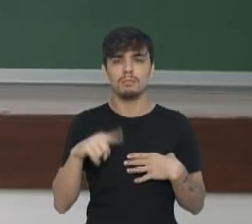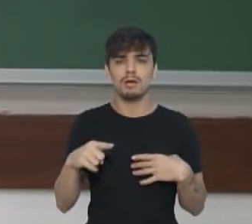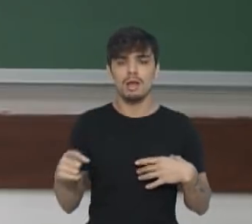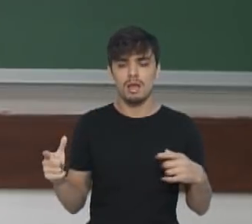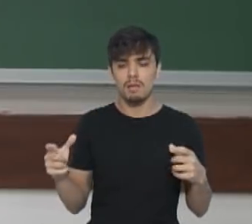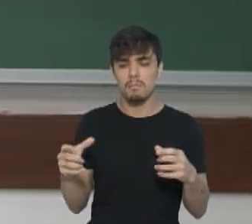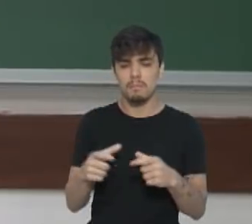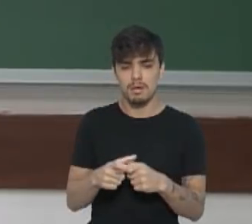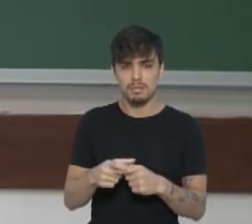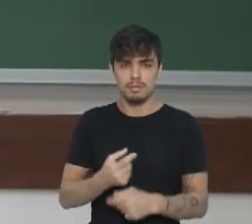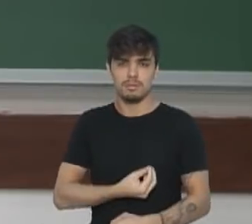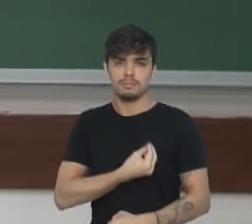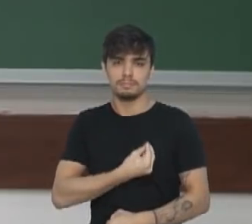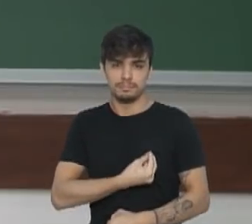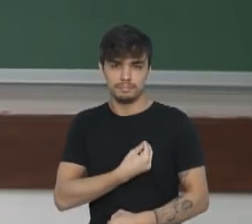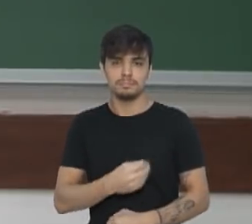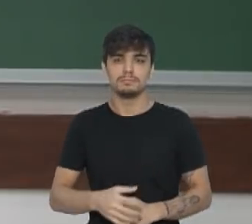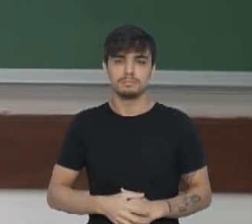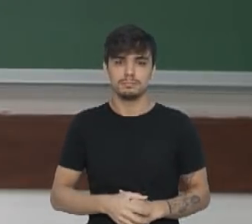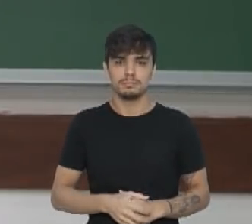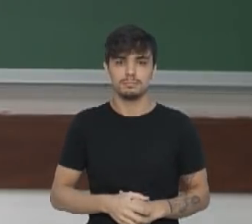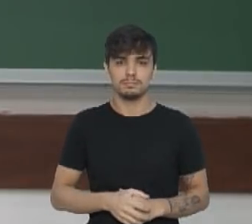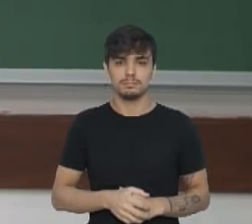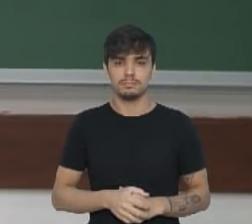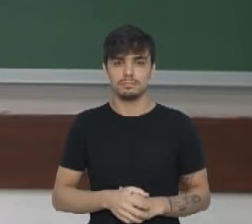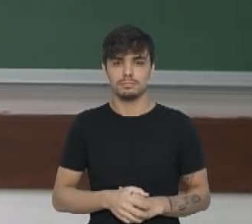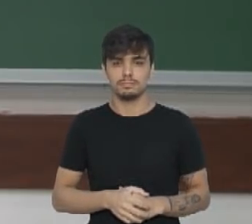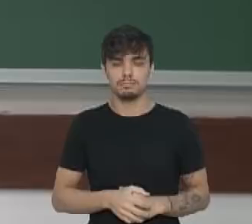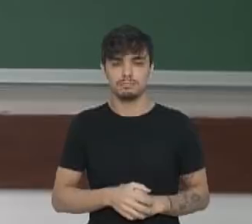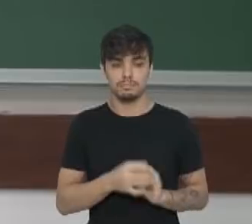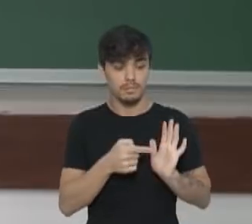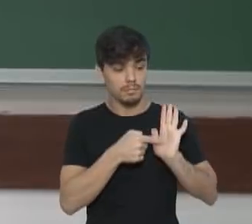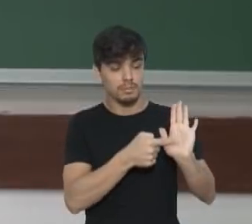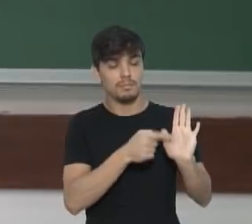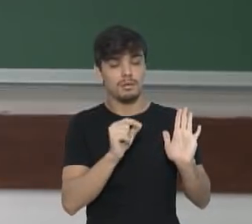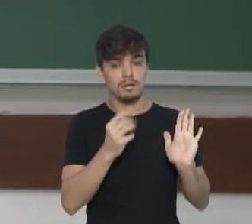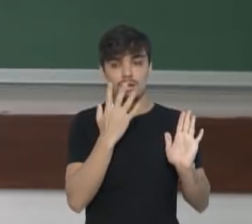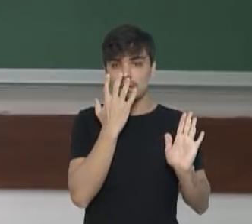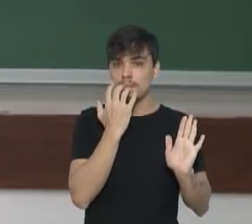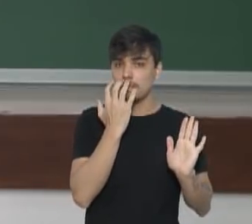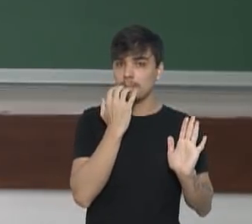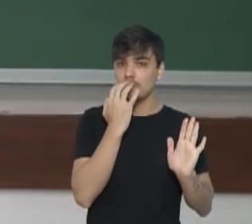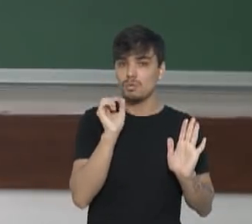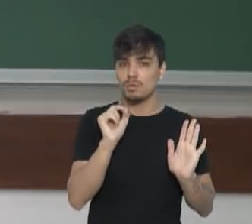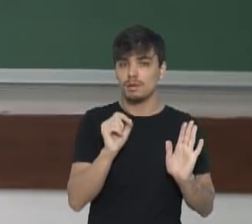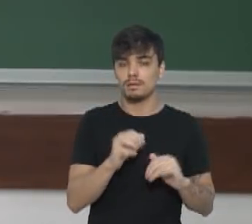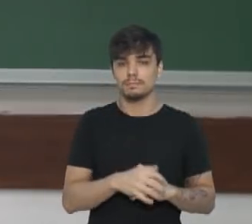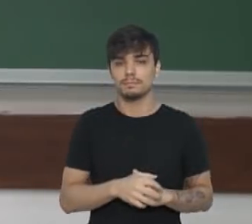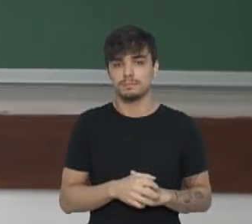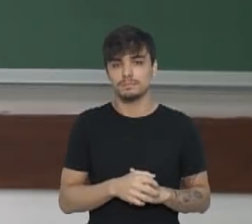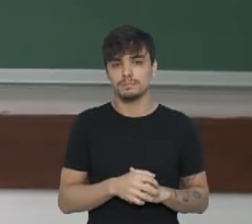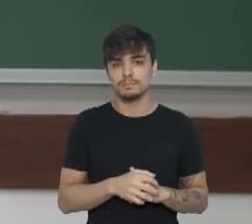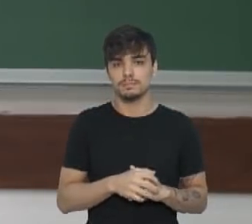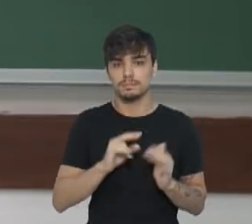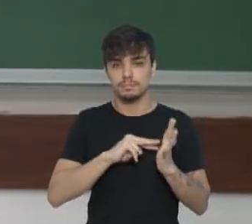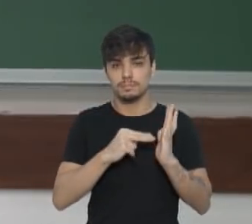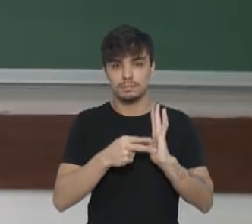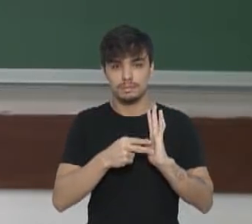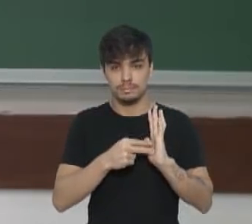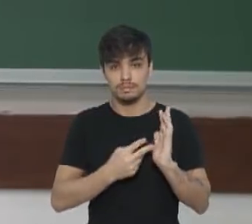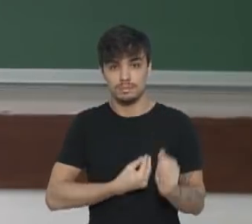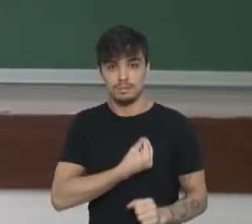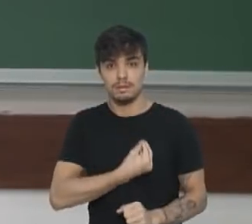menor, né? O apontamento do Nietzsche dentro dessa filosofia existencial vai no sentido de que a